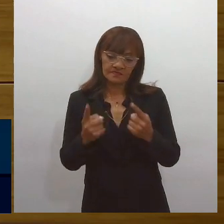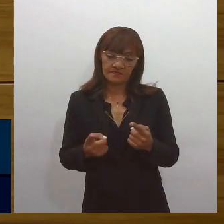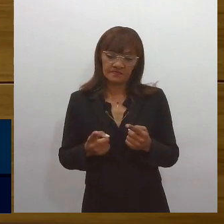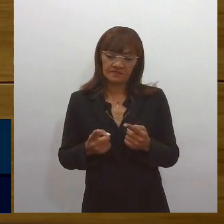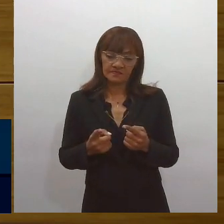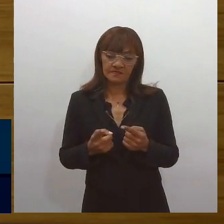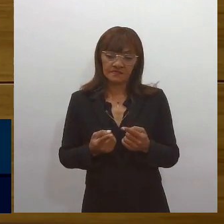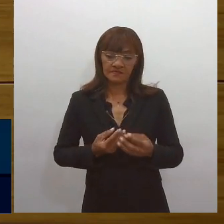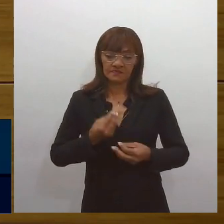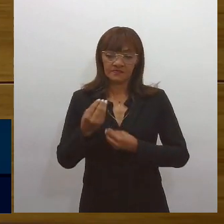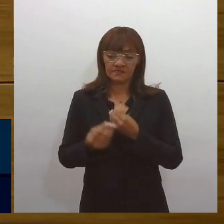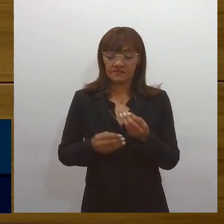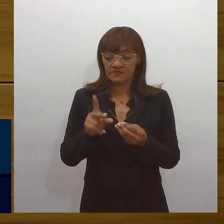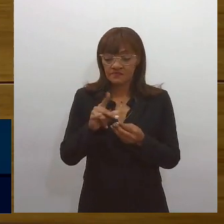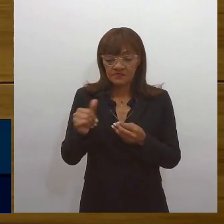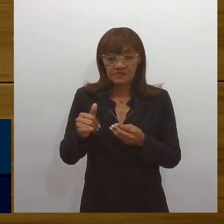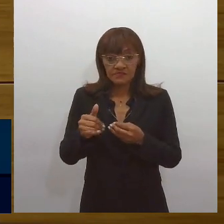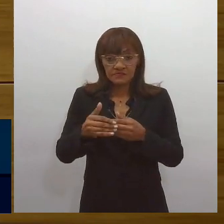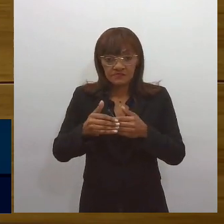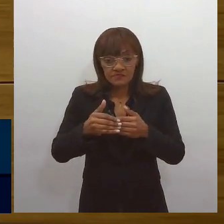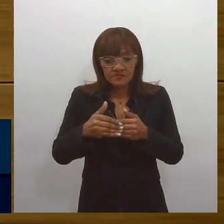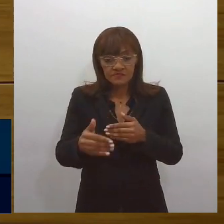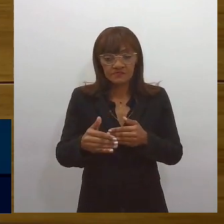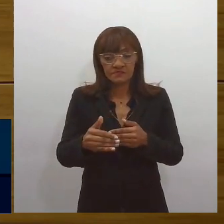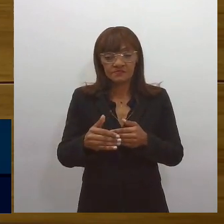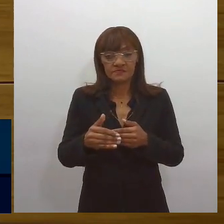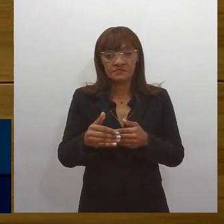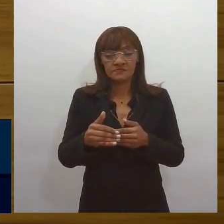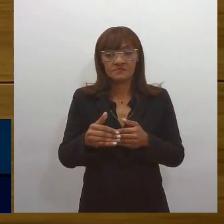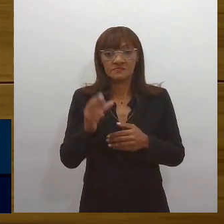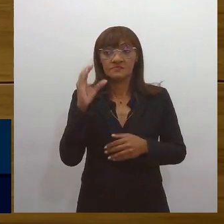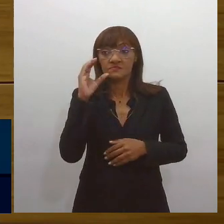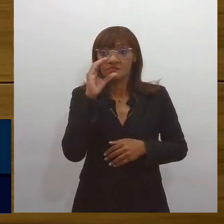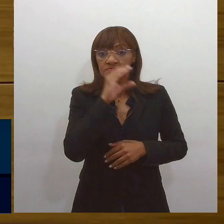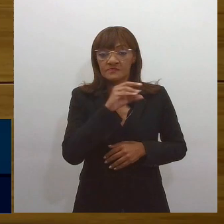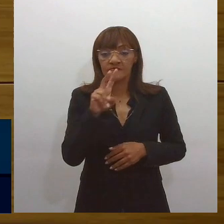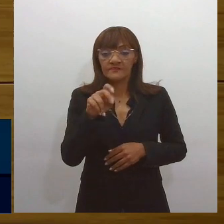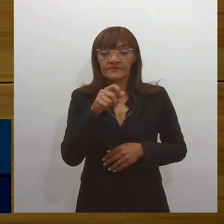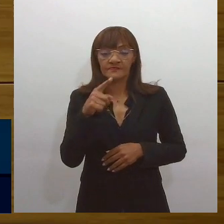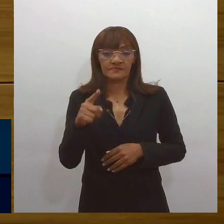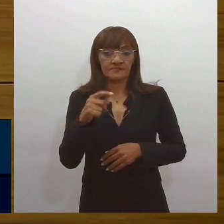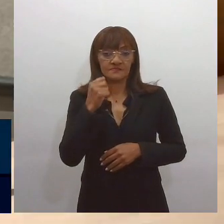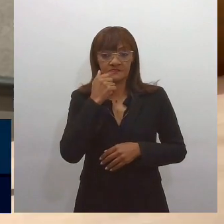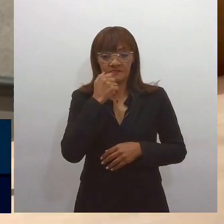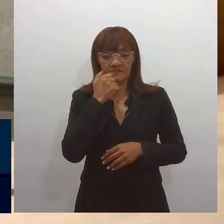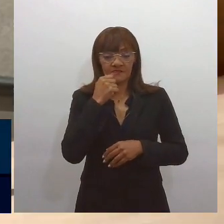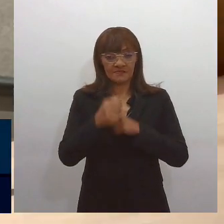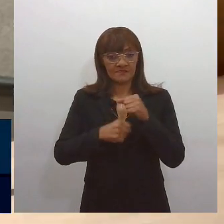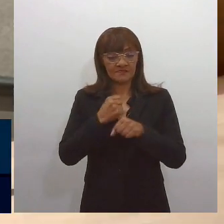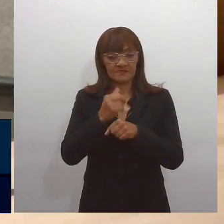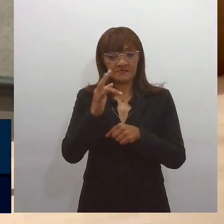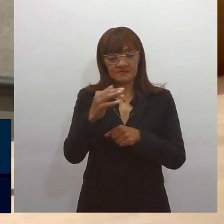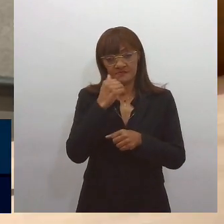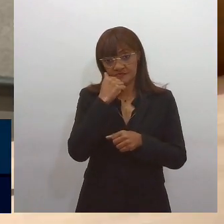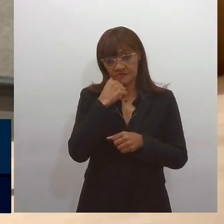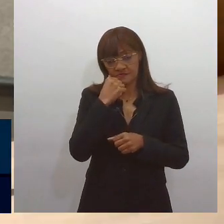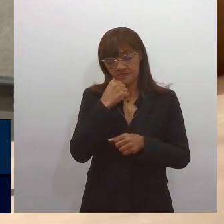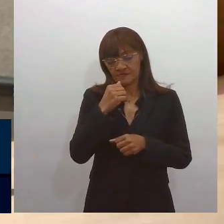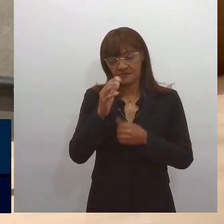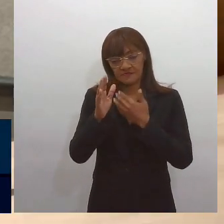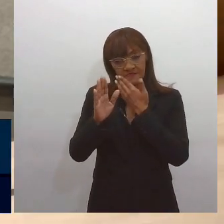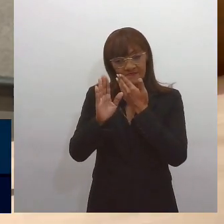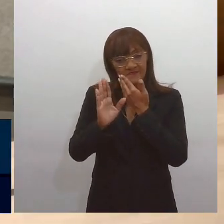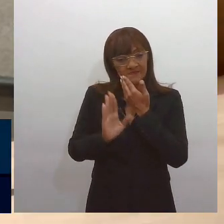no próximo verão Então dentro de um de um contexto do denite ele ele tendo do do denit e do